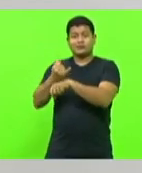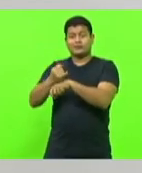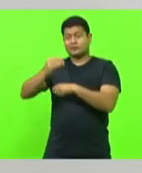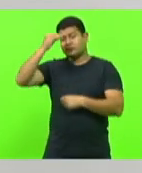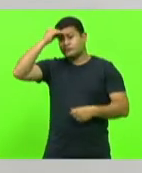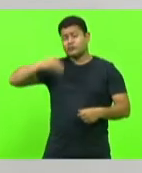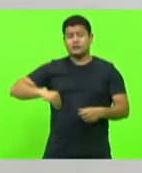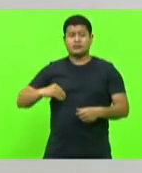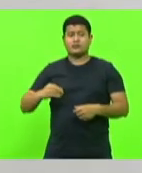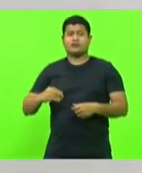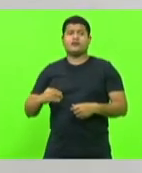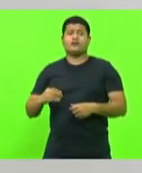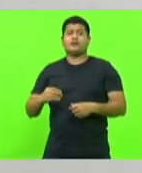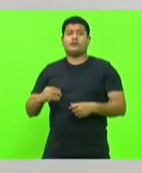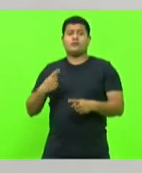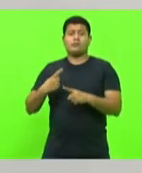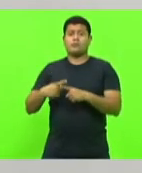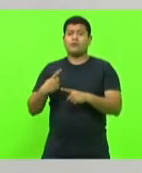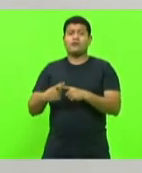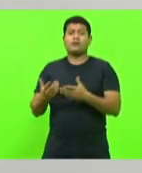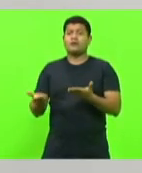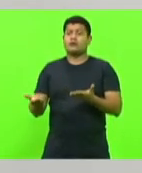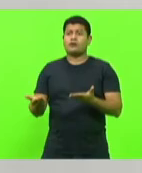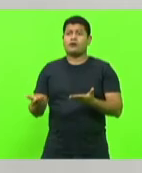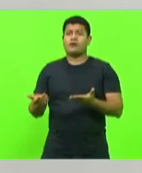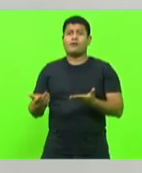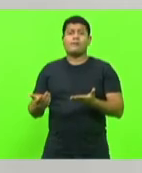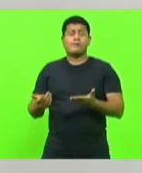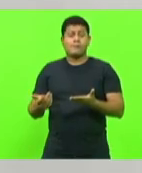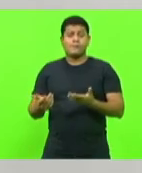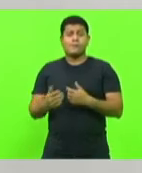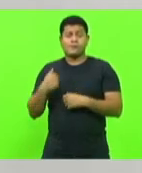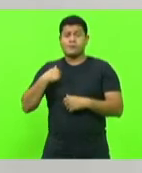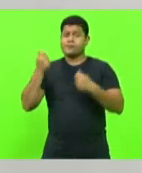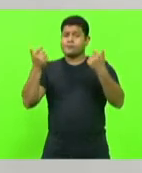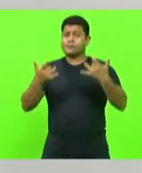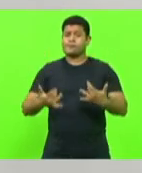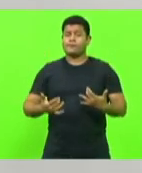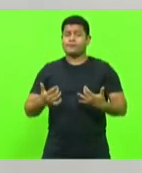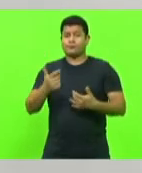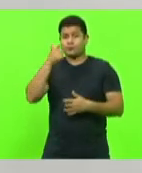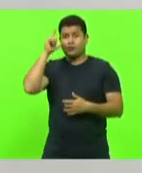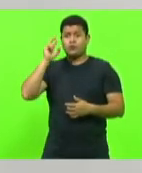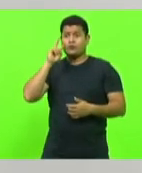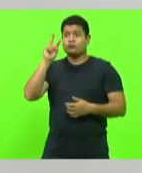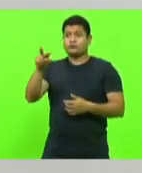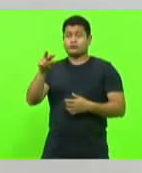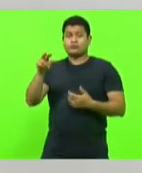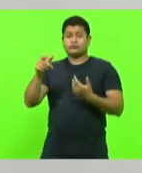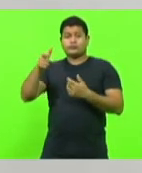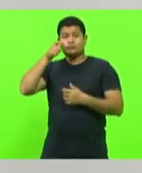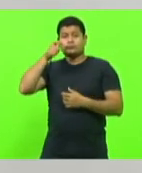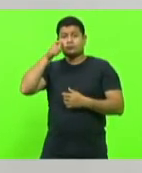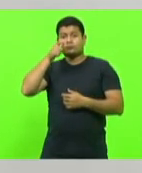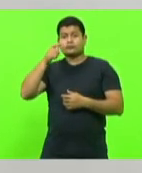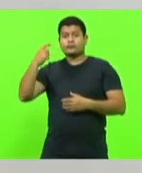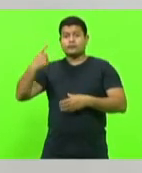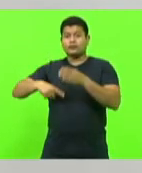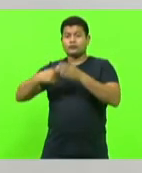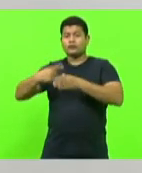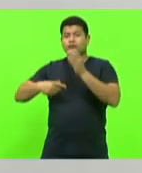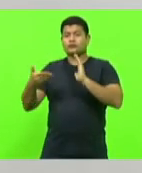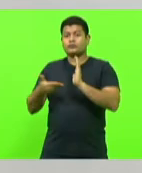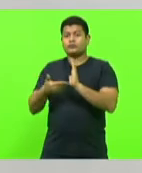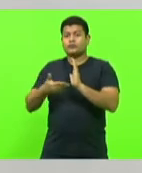participar da Unesc Joguinhos e do Parajask. E o grande motivo que ontem assisti na íntegra uma comissão feita na Câmara de Vereadores, a Comissão